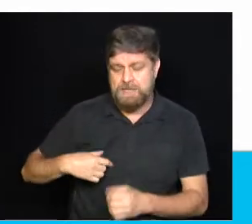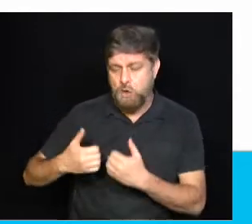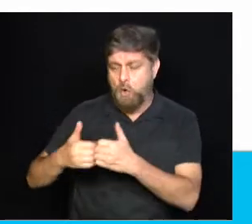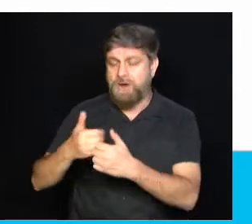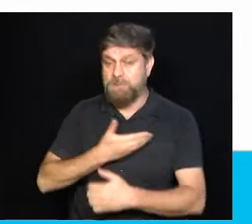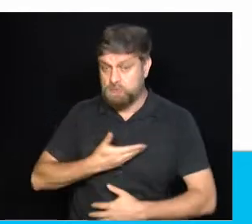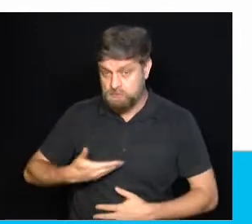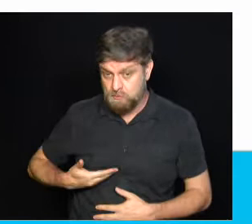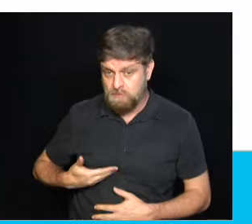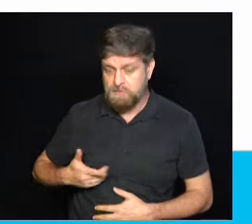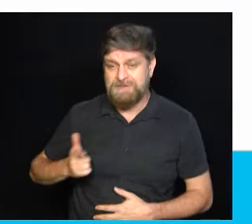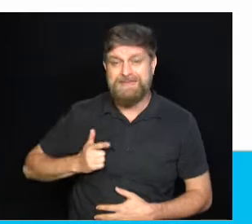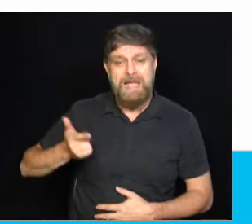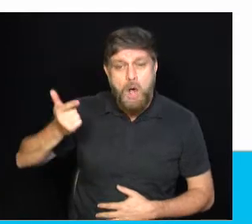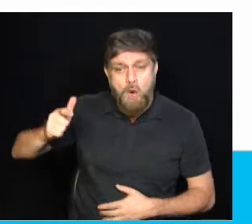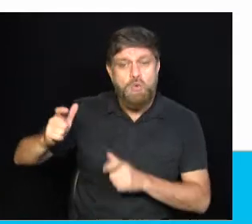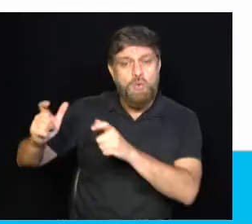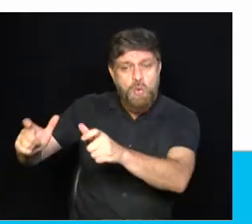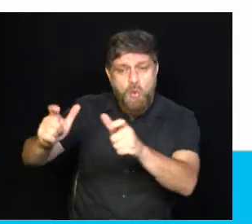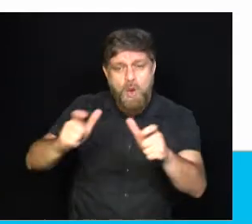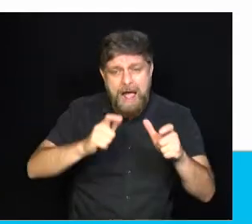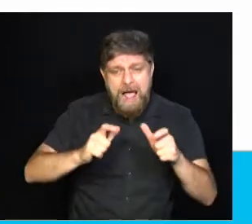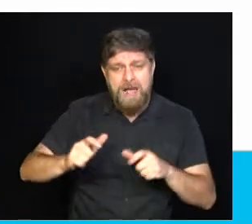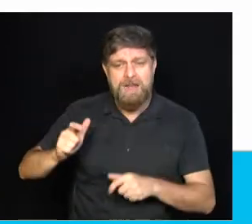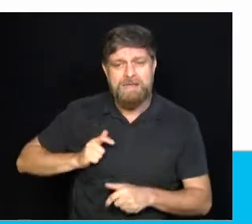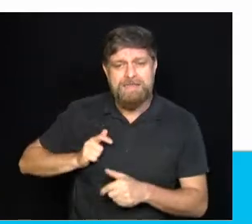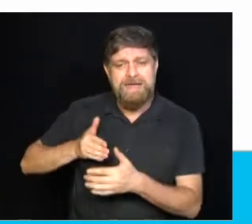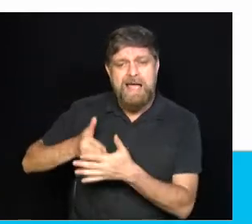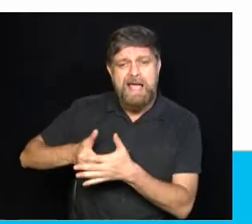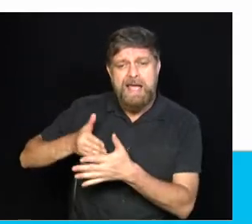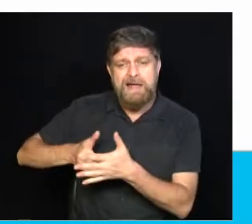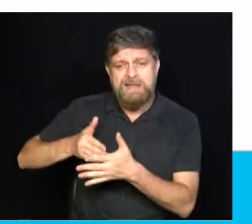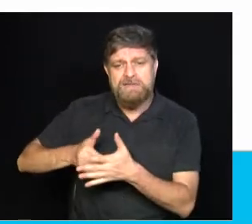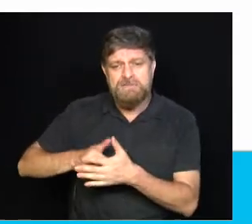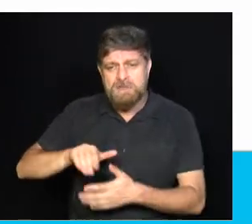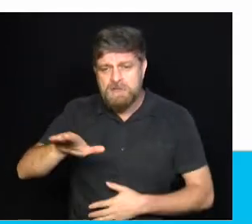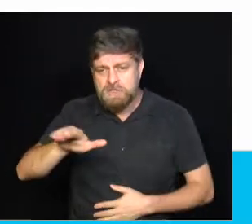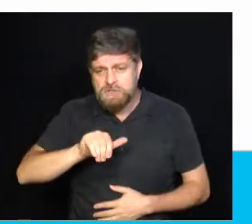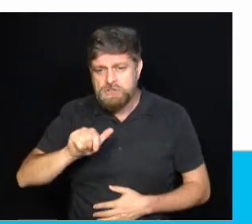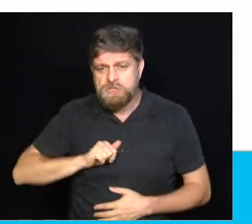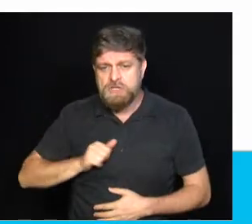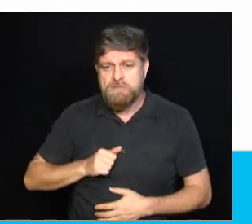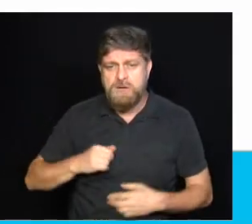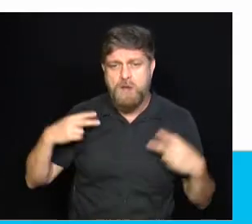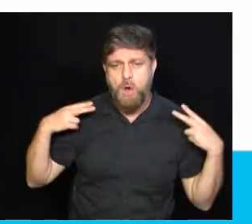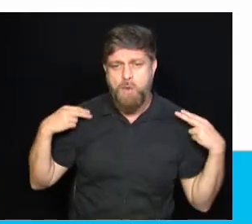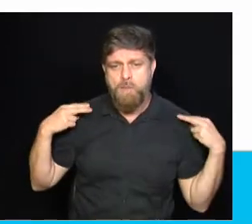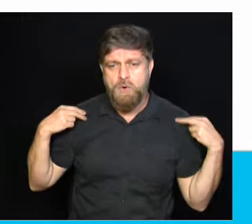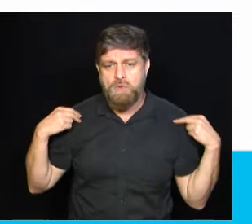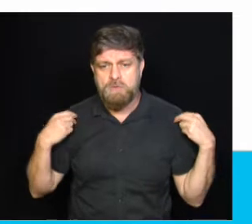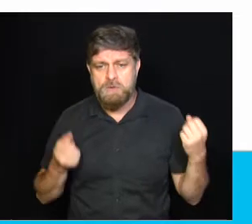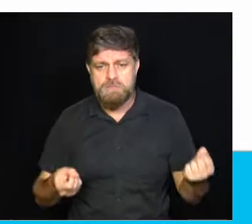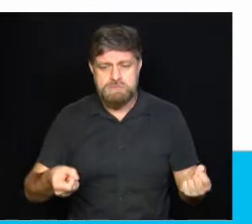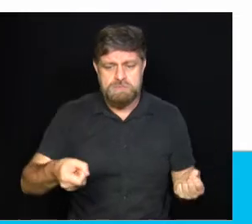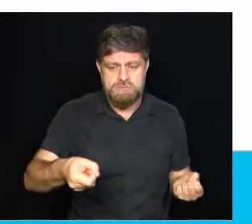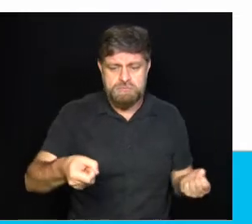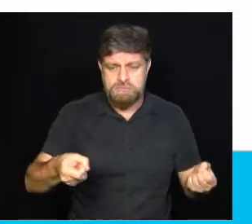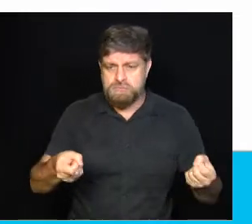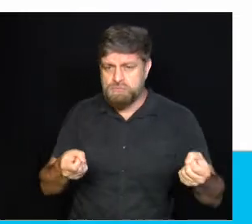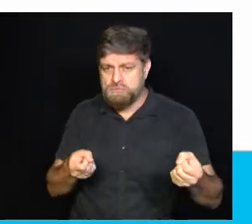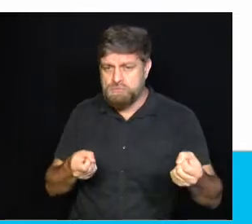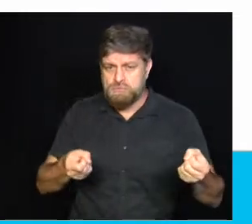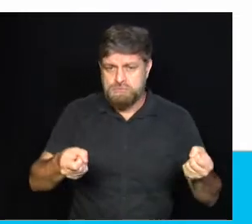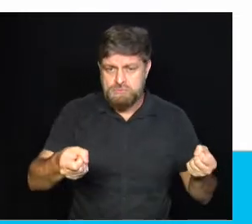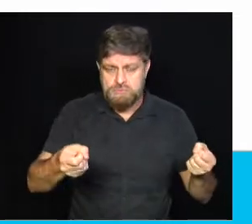coletivo, ele é restrito ao acionamento do próprio condutor, por exemplo, do veículo, do ônibus, né, no caso,